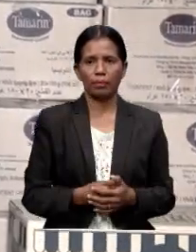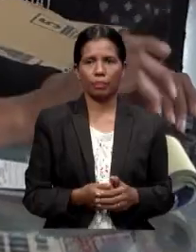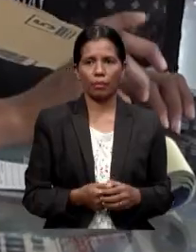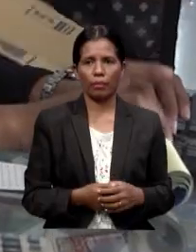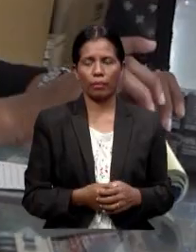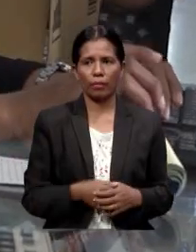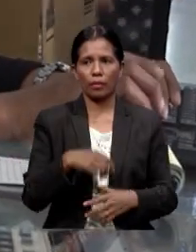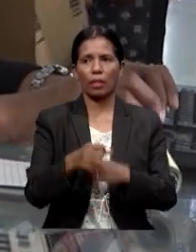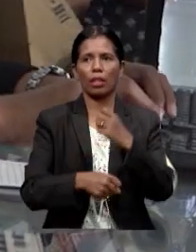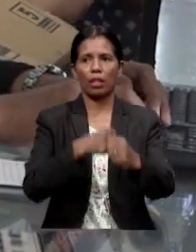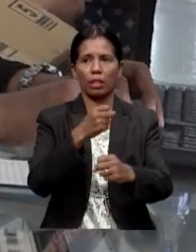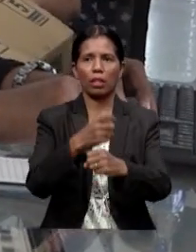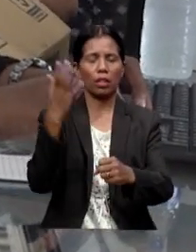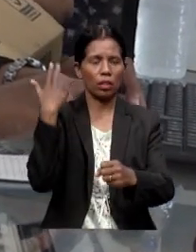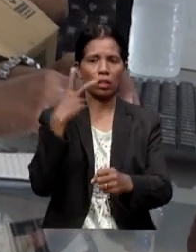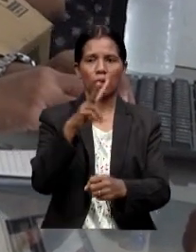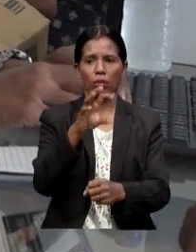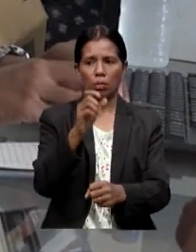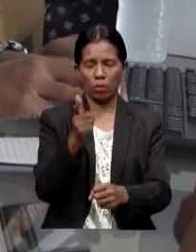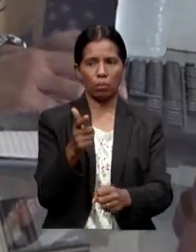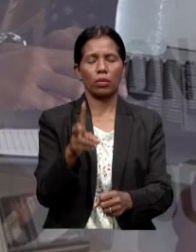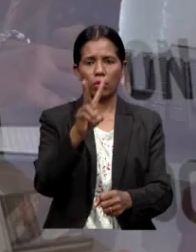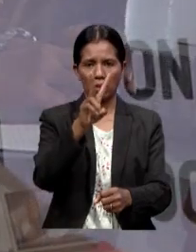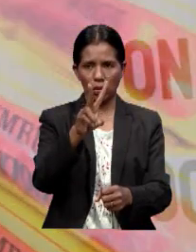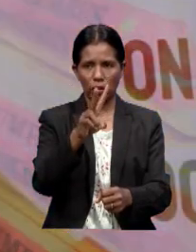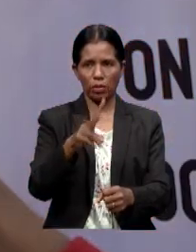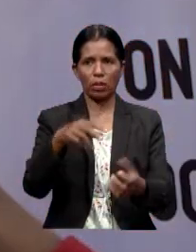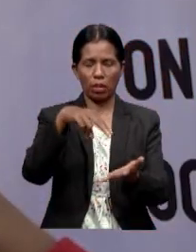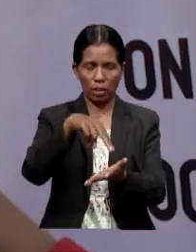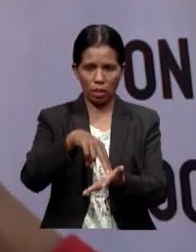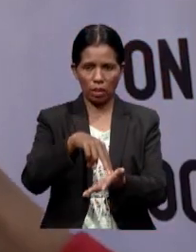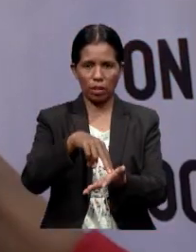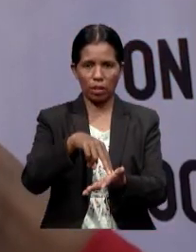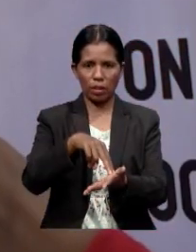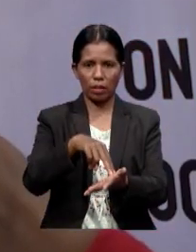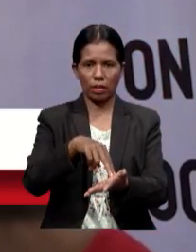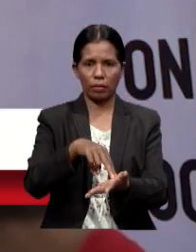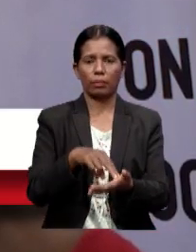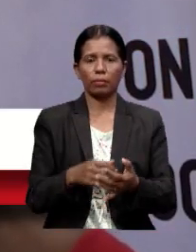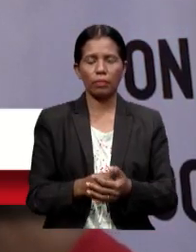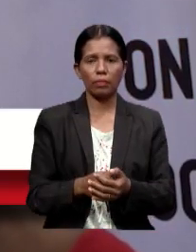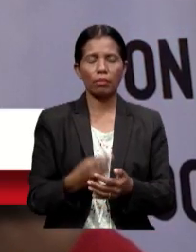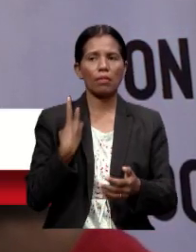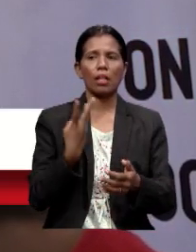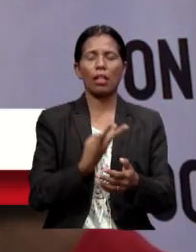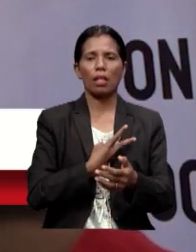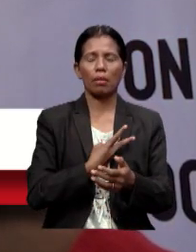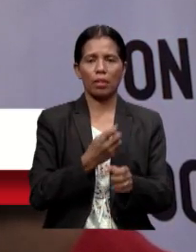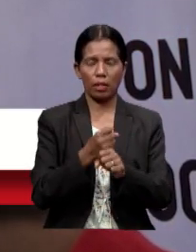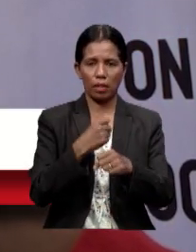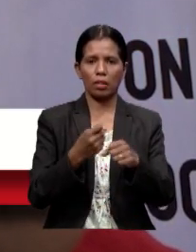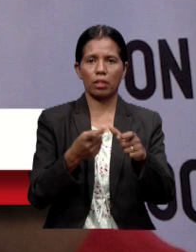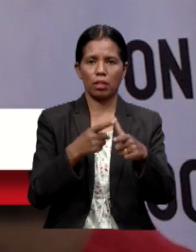E tinha um look 2000 lira, 2022, estabelecimento neve que a minha inspeção,